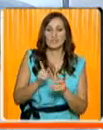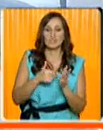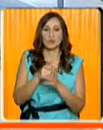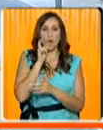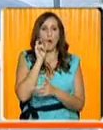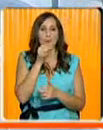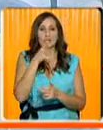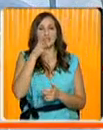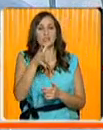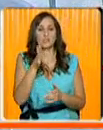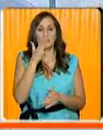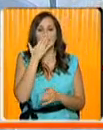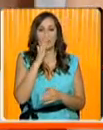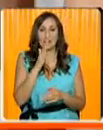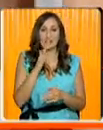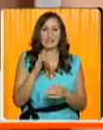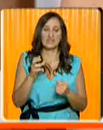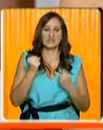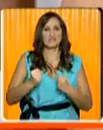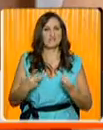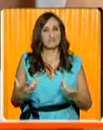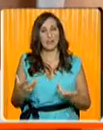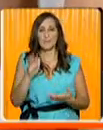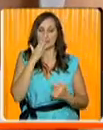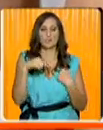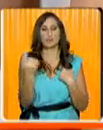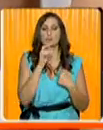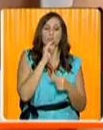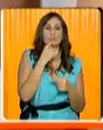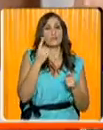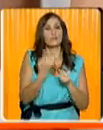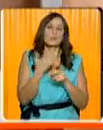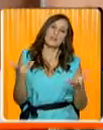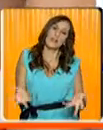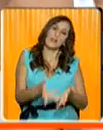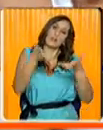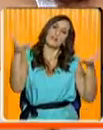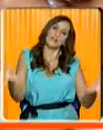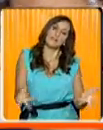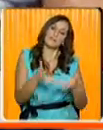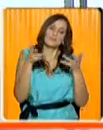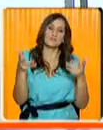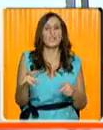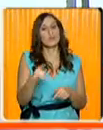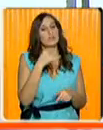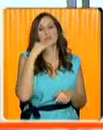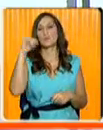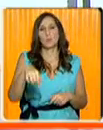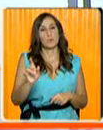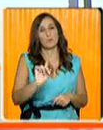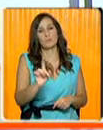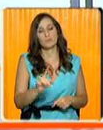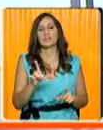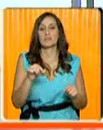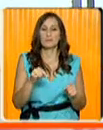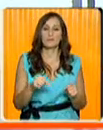da boca do homem, tem assim, é mais... Peso. É, nós podemos dizer as coisas de uma maneira mais... Eu discordo. É uma beleza. Discorda? Mas também há a